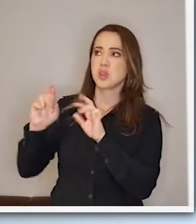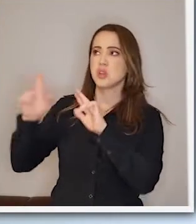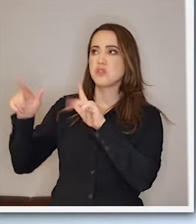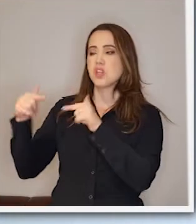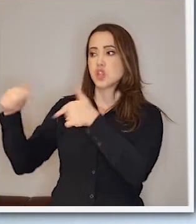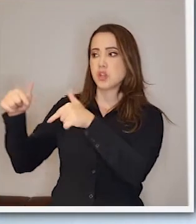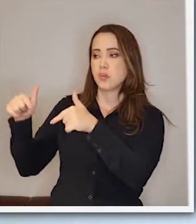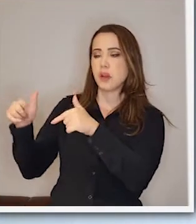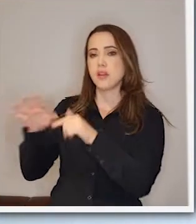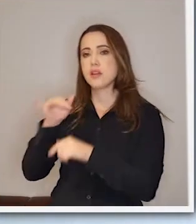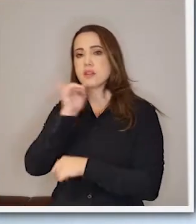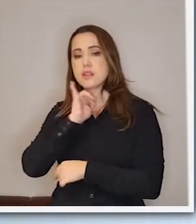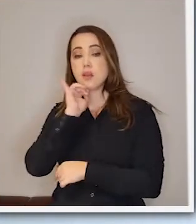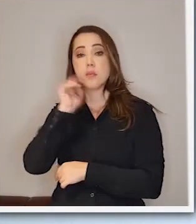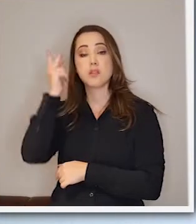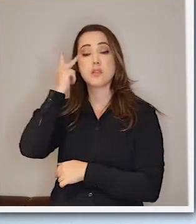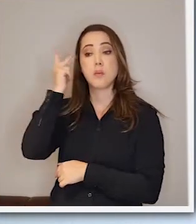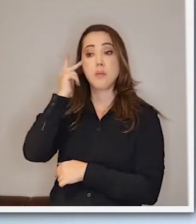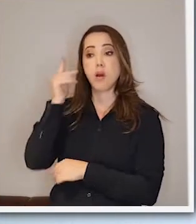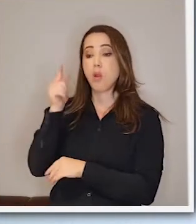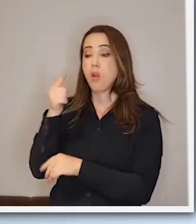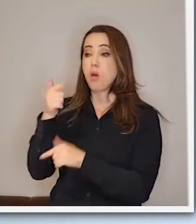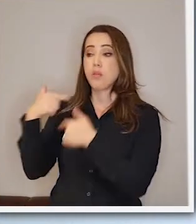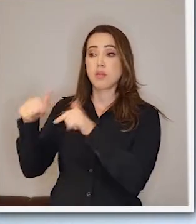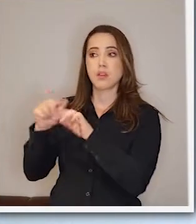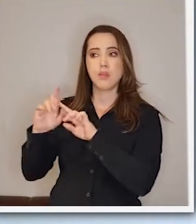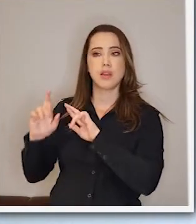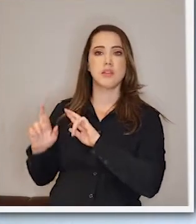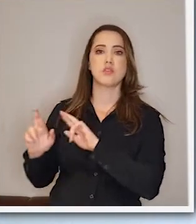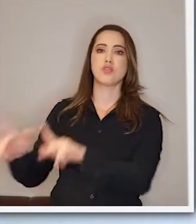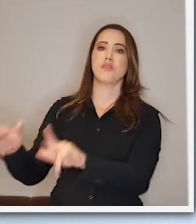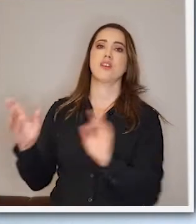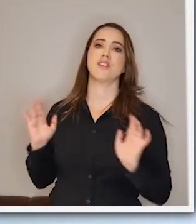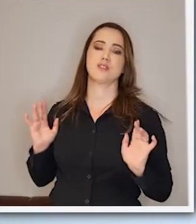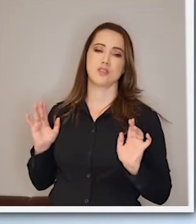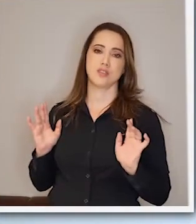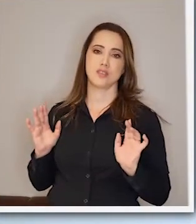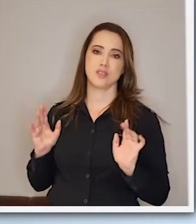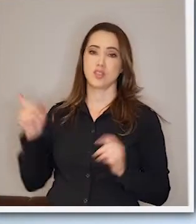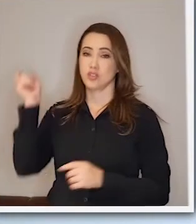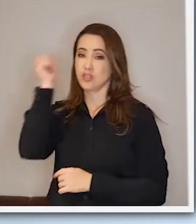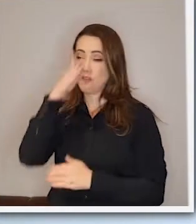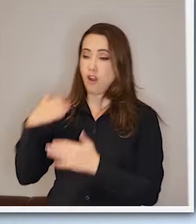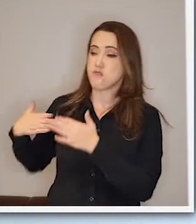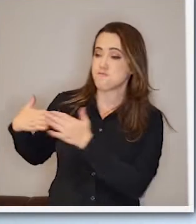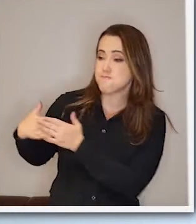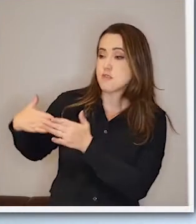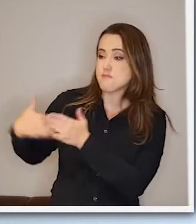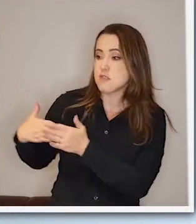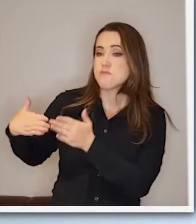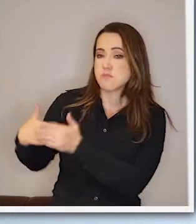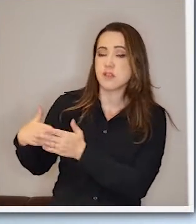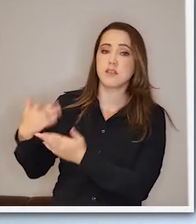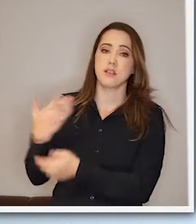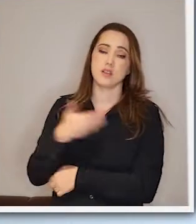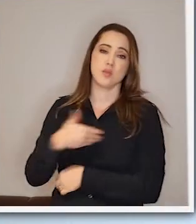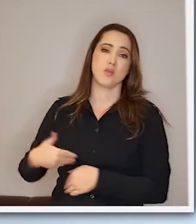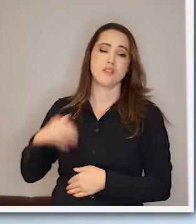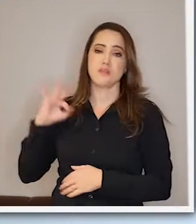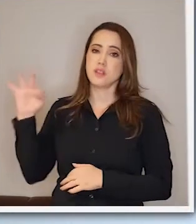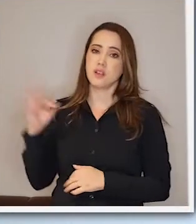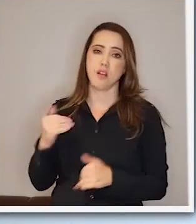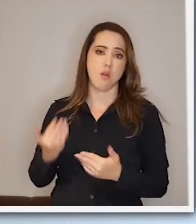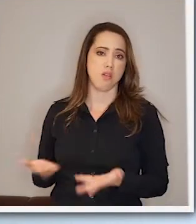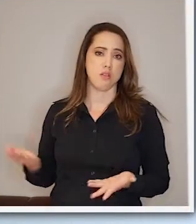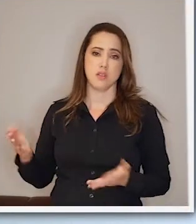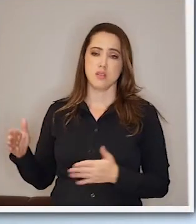de uma forma e você tem, por exemplo, São Paulo que atua de uma forma completamente diferente, dificultando o trabalho de quem quer fazer.